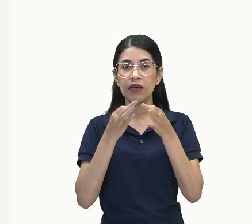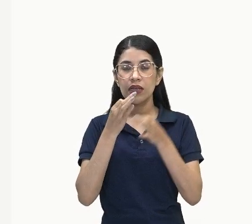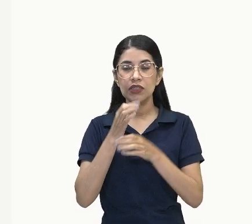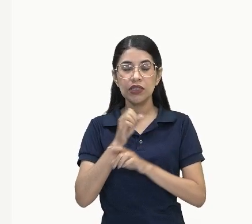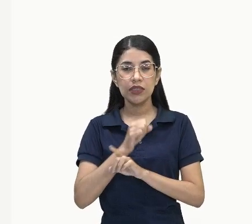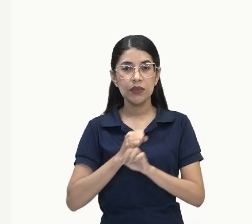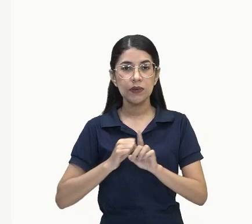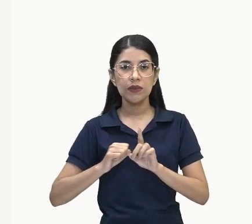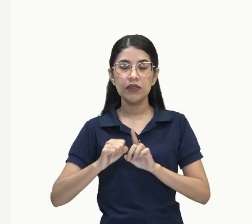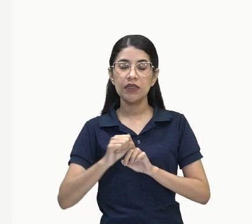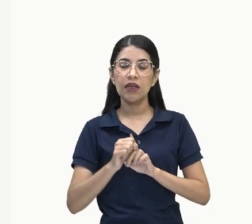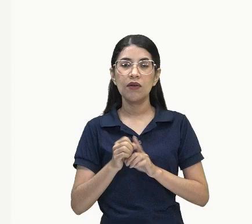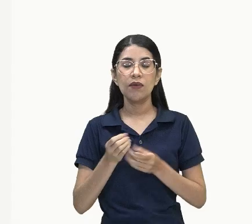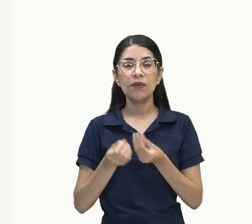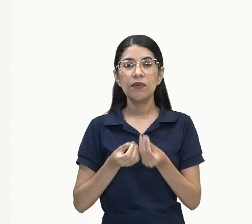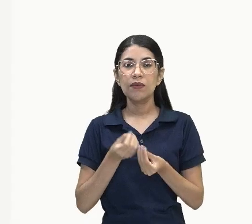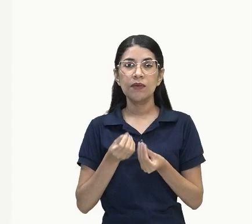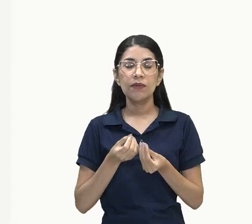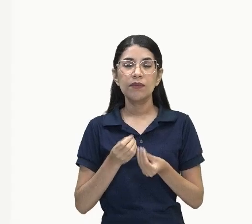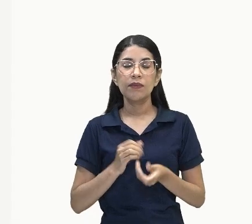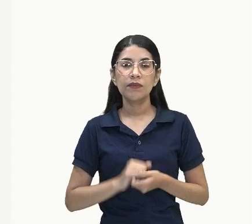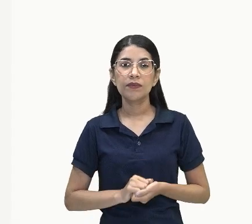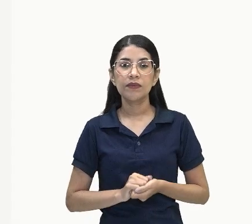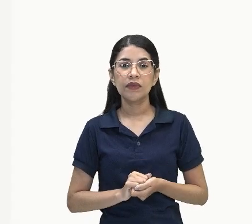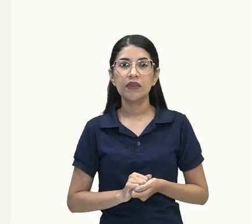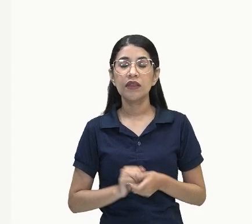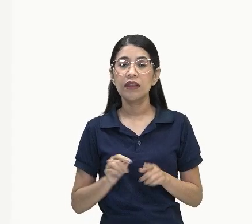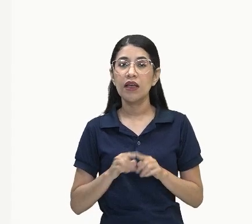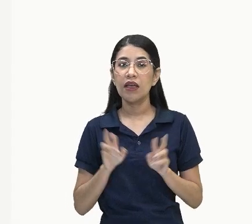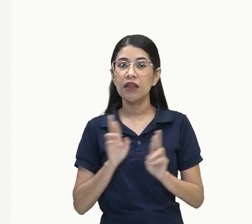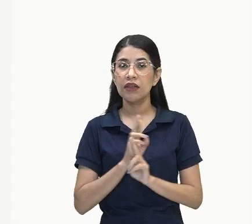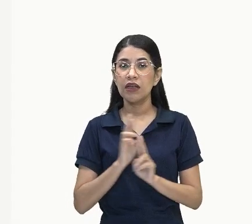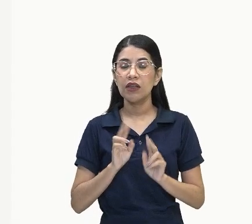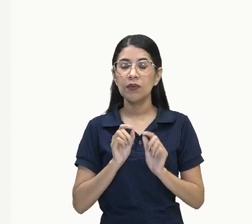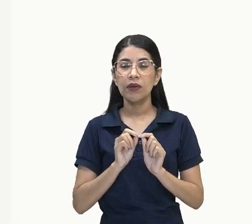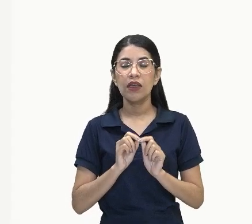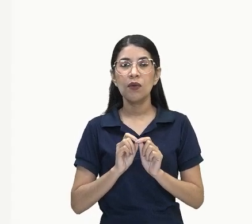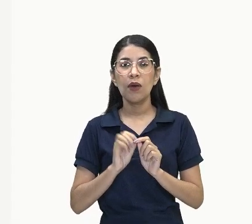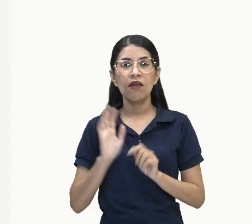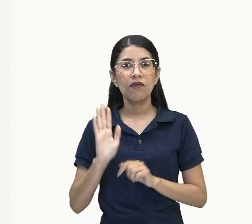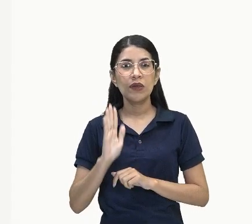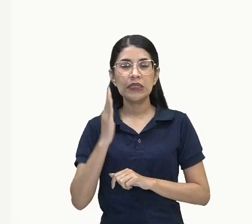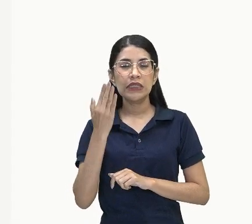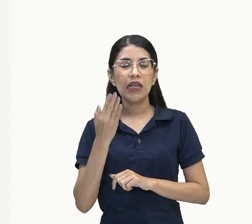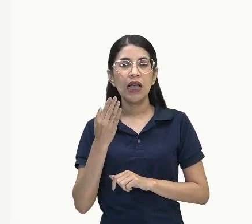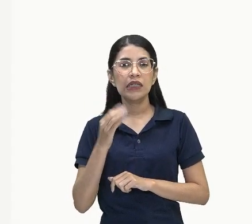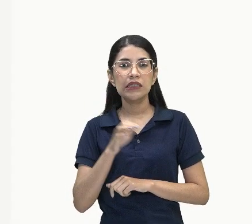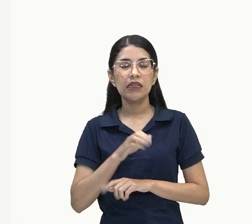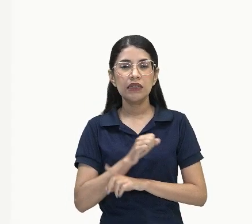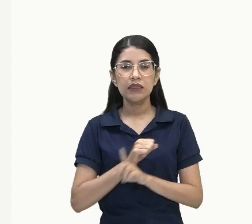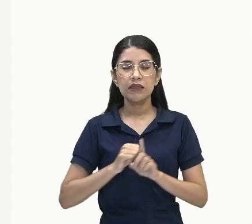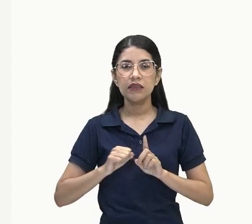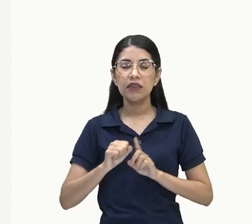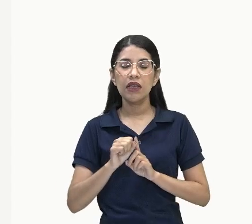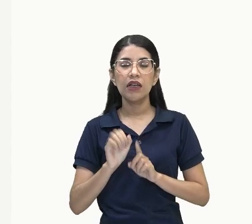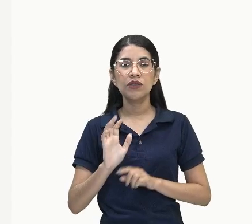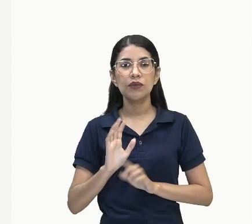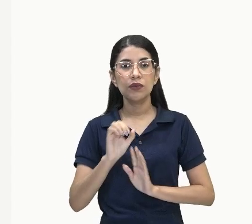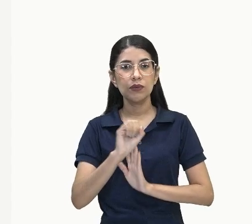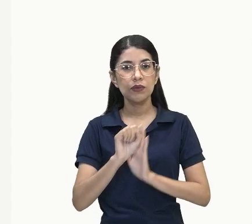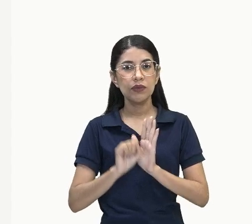A crítica social aqui implica na hipocrisia, né, da sociedade do